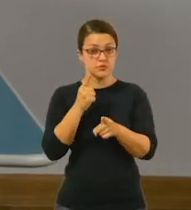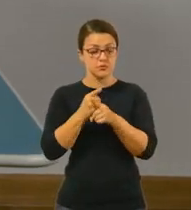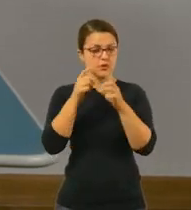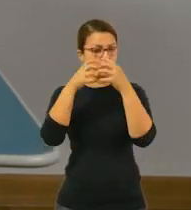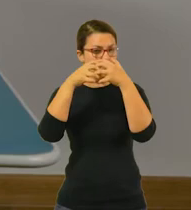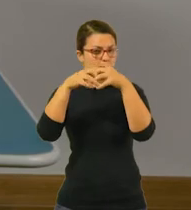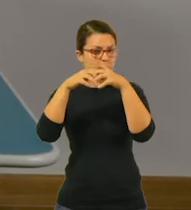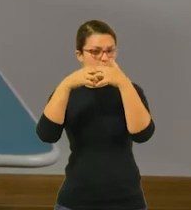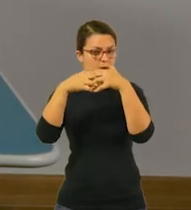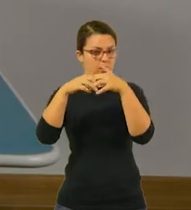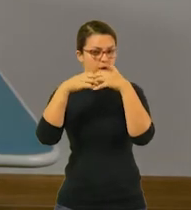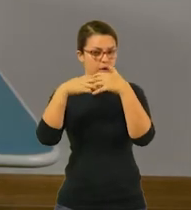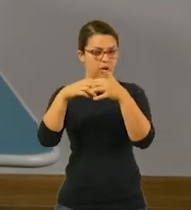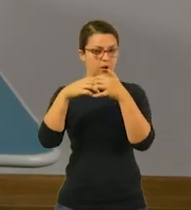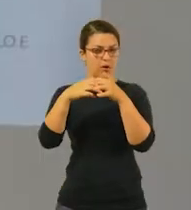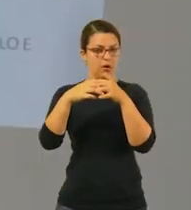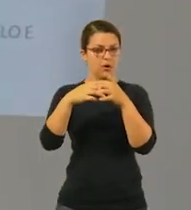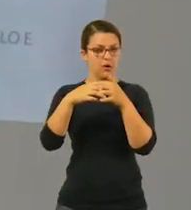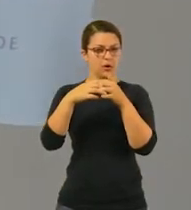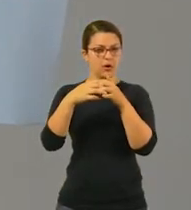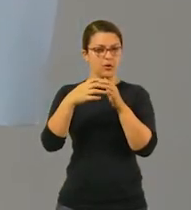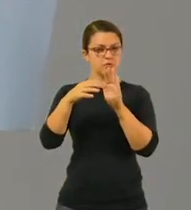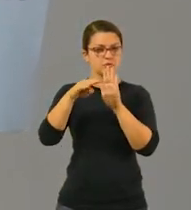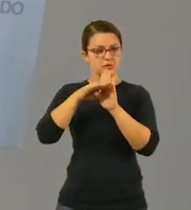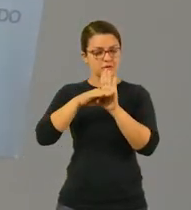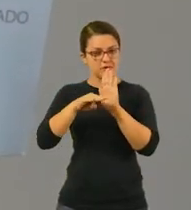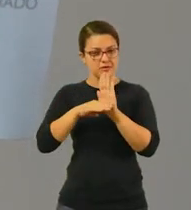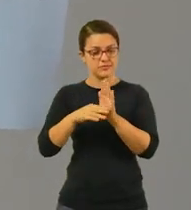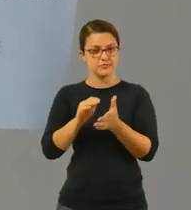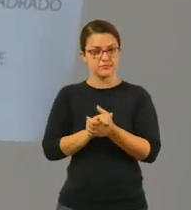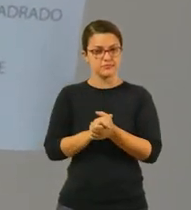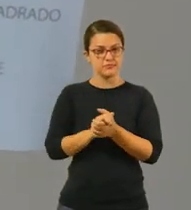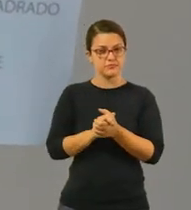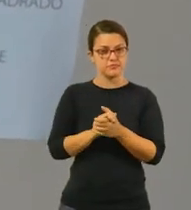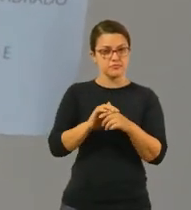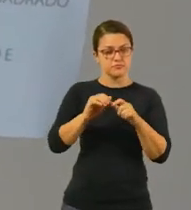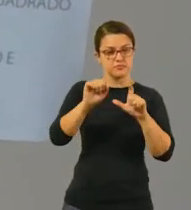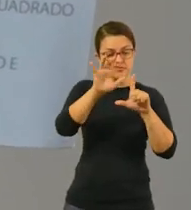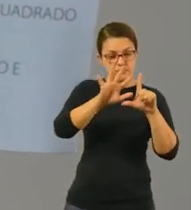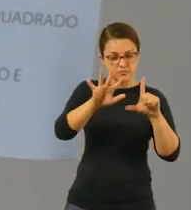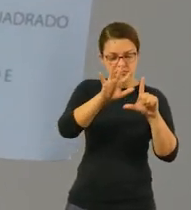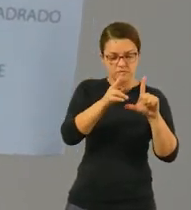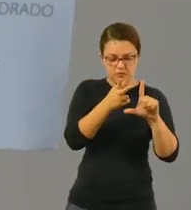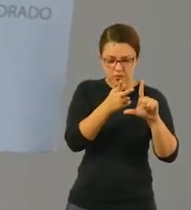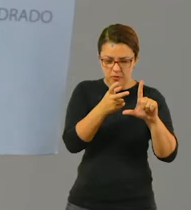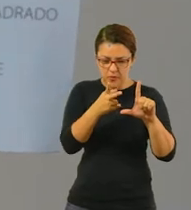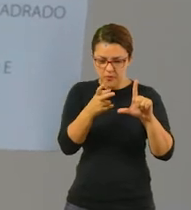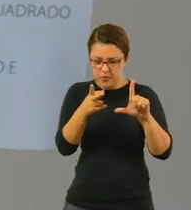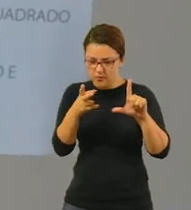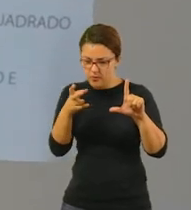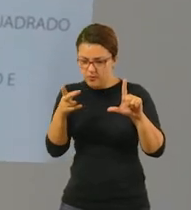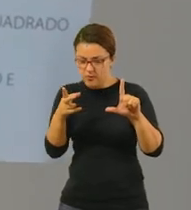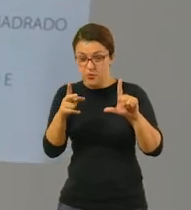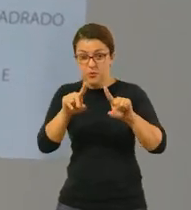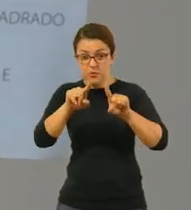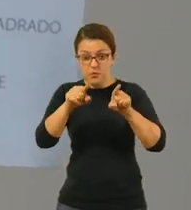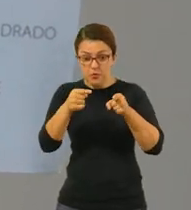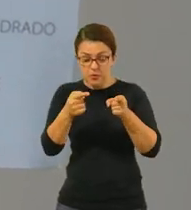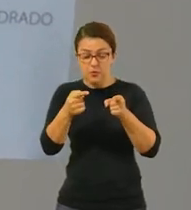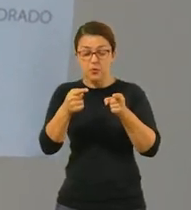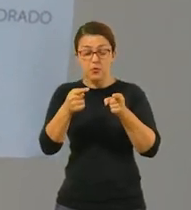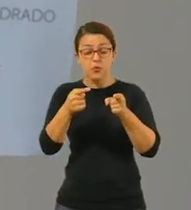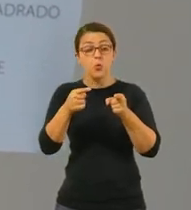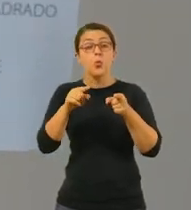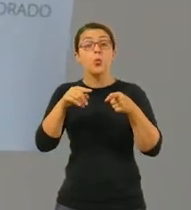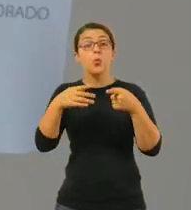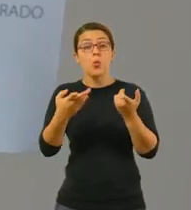a Lógica das Sequências. Aí pede, observe as figuras a seguir e marque com um X a